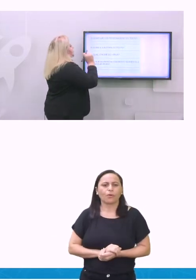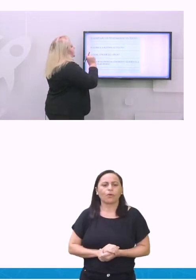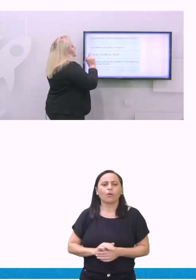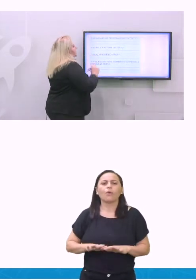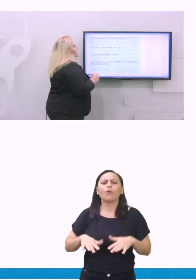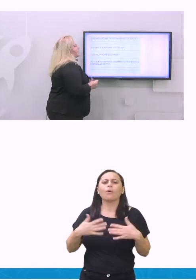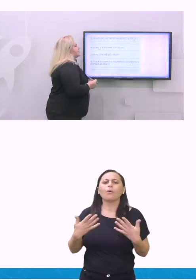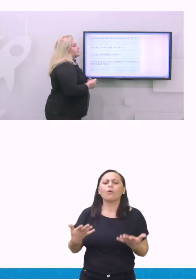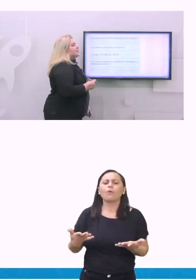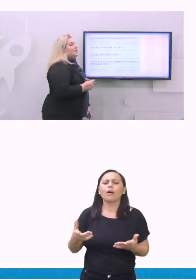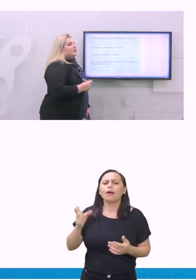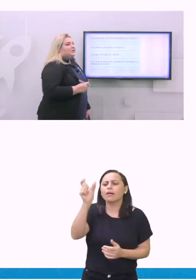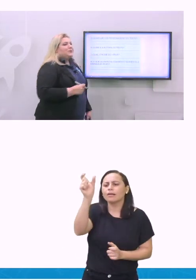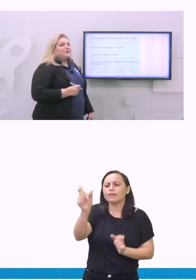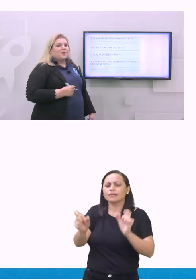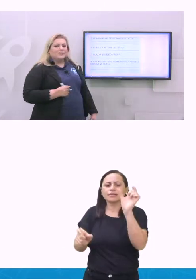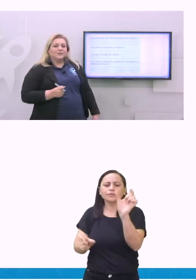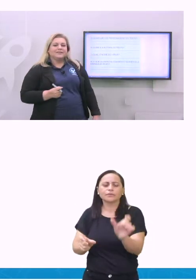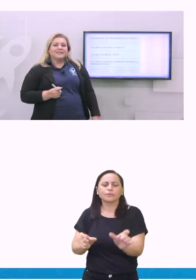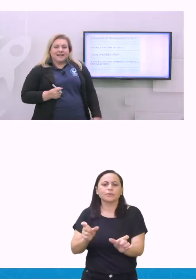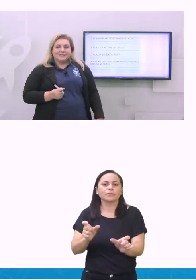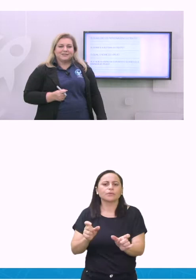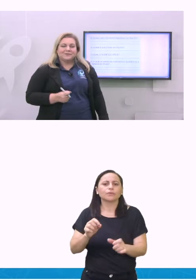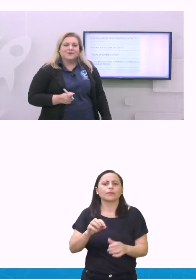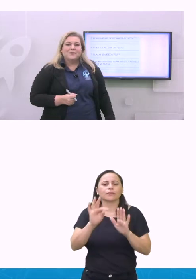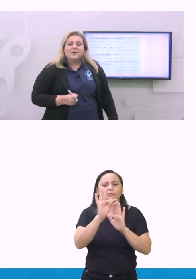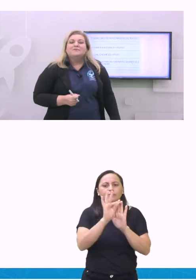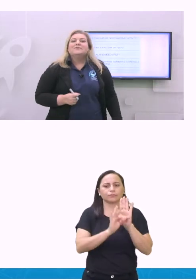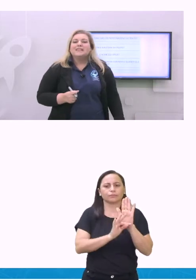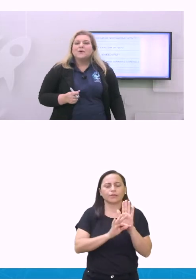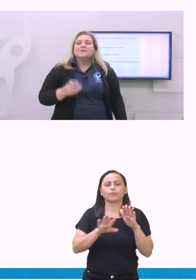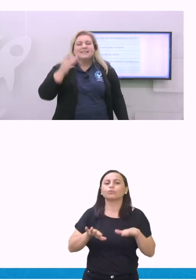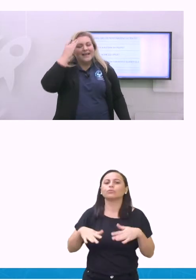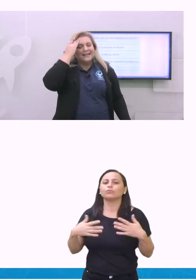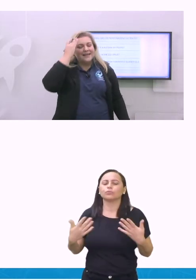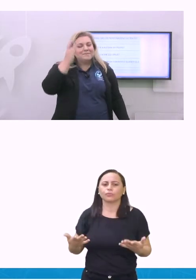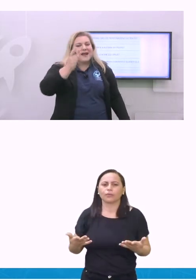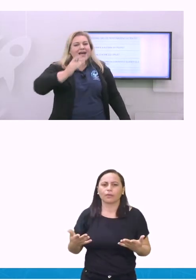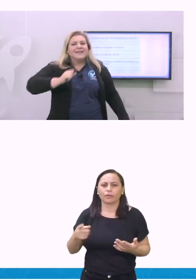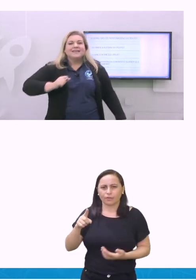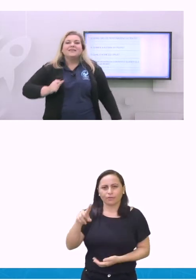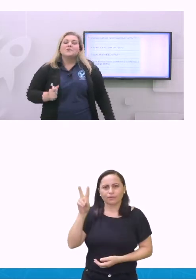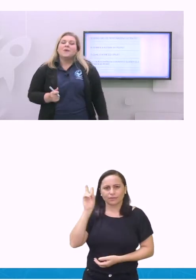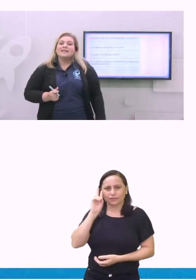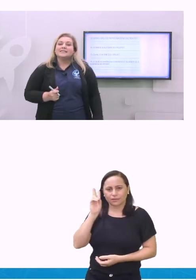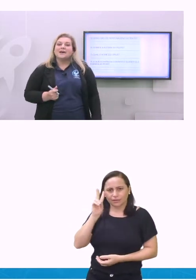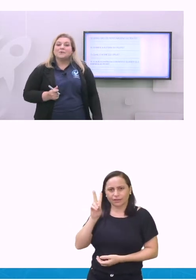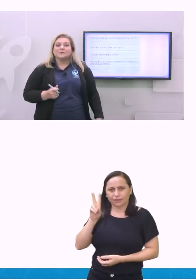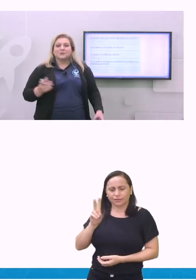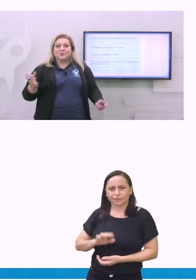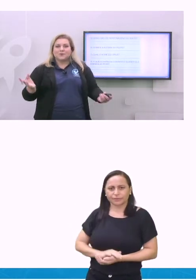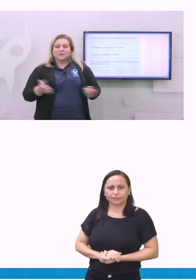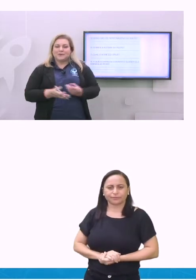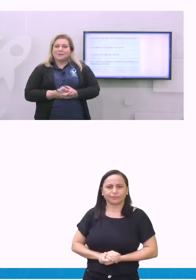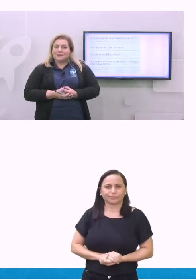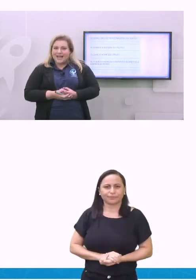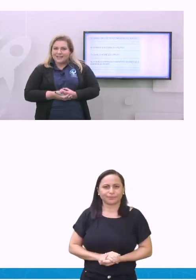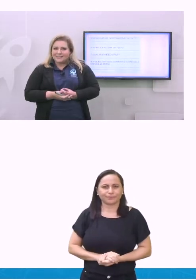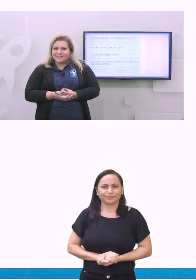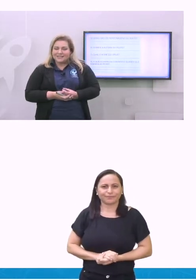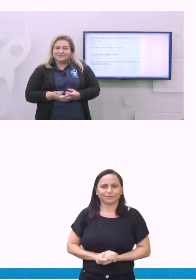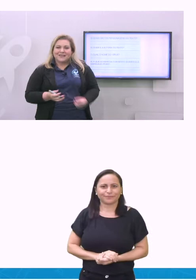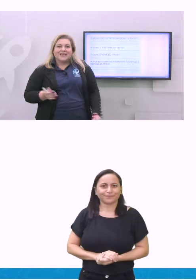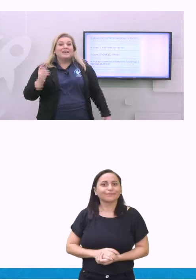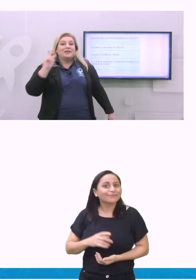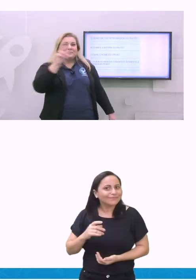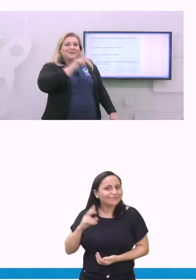os personagens do nosso texto? Você consegue lembrar aí quais são os nossos